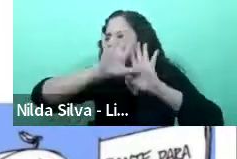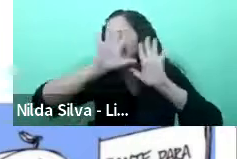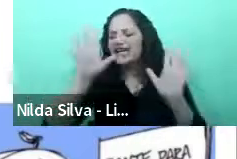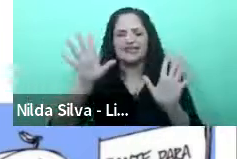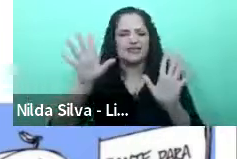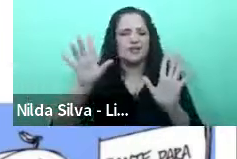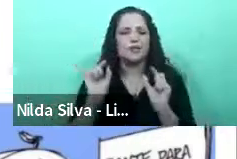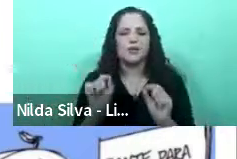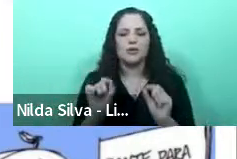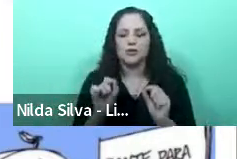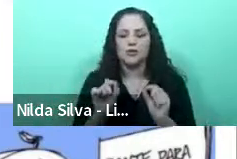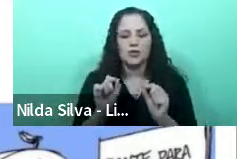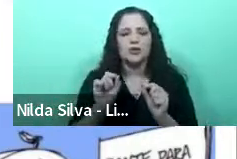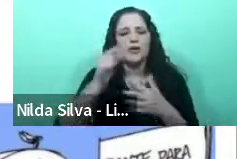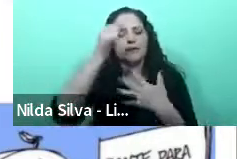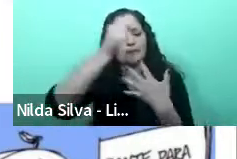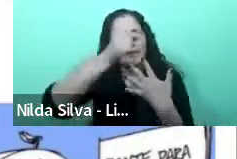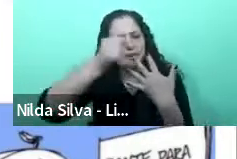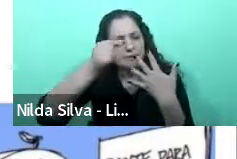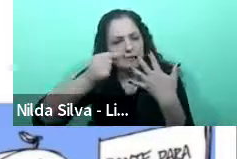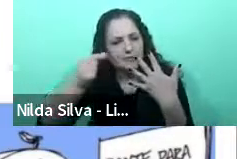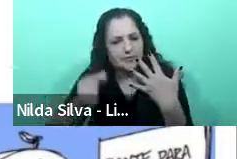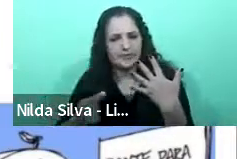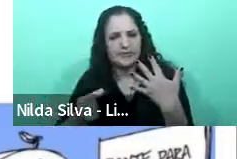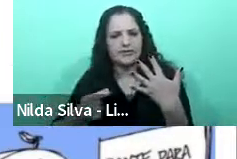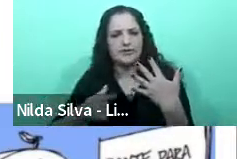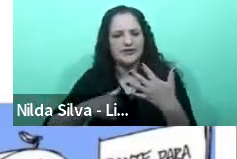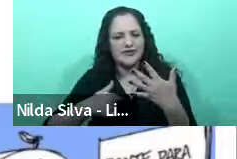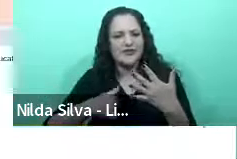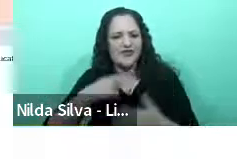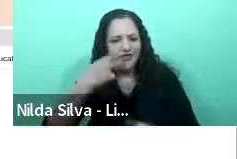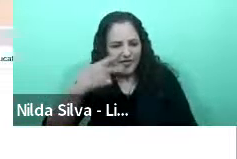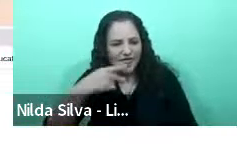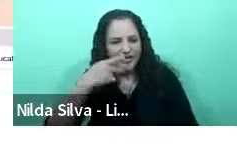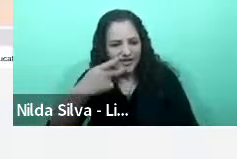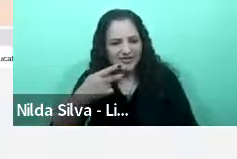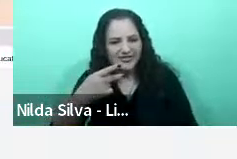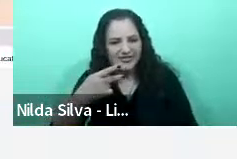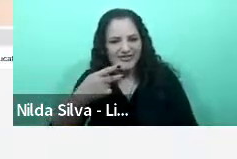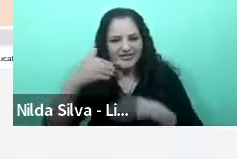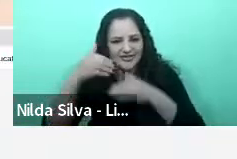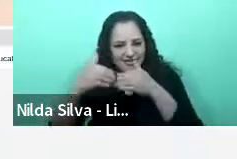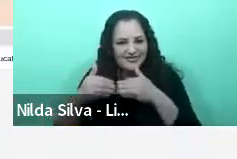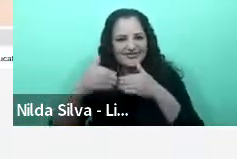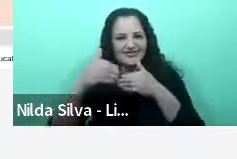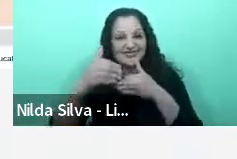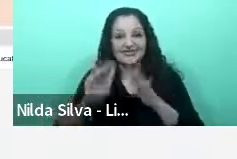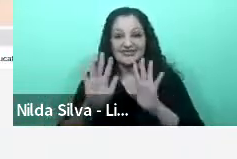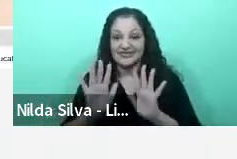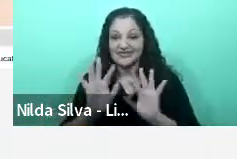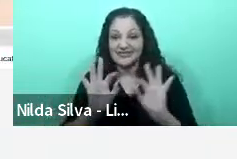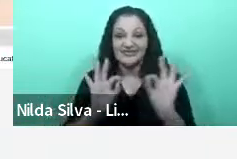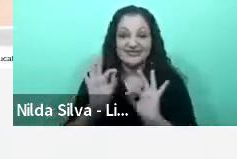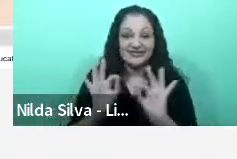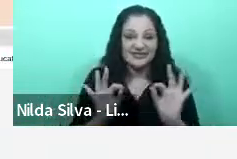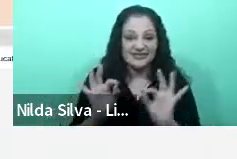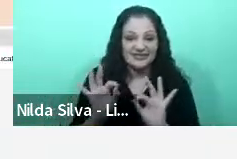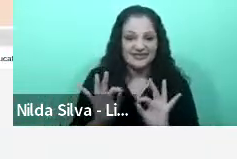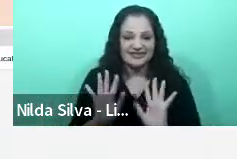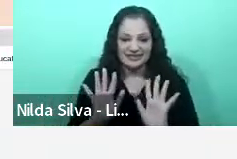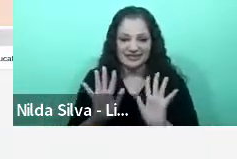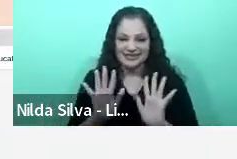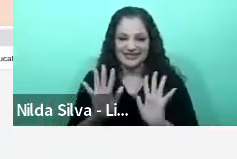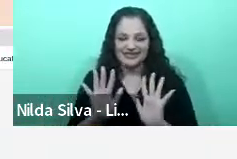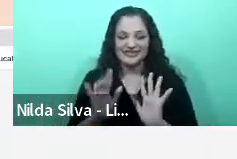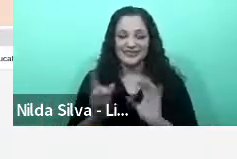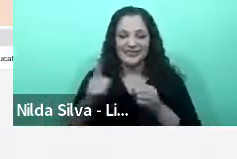possível alguns pontos que eu fui listando aqui a partir de Lorieri. Espera aí que eu